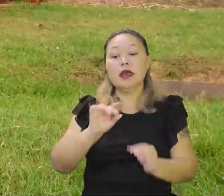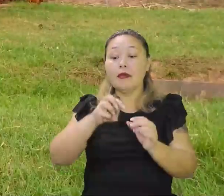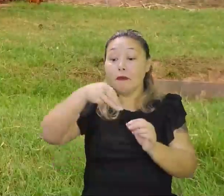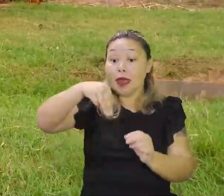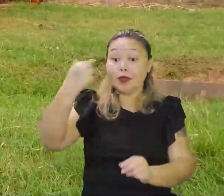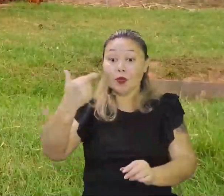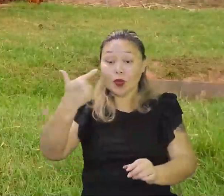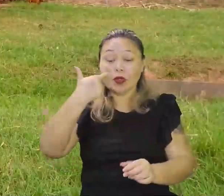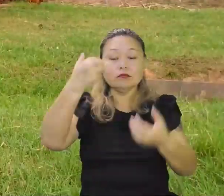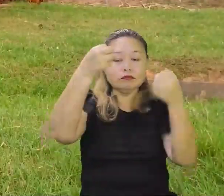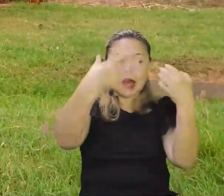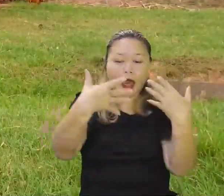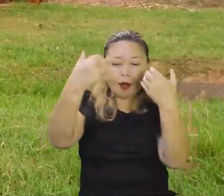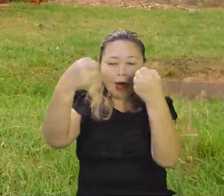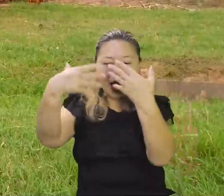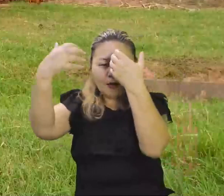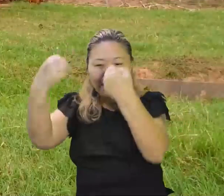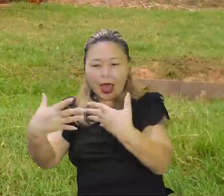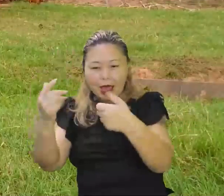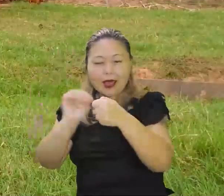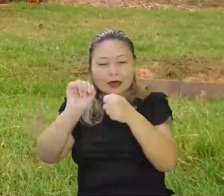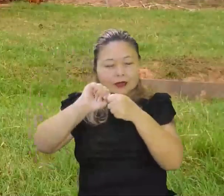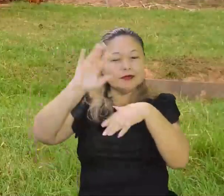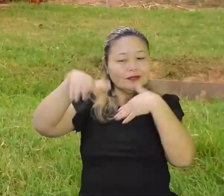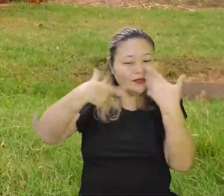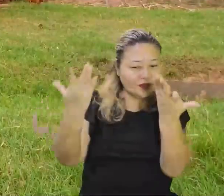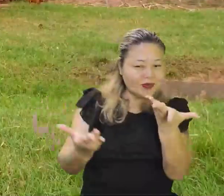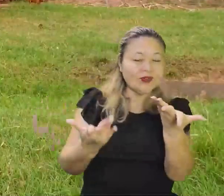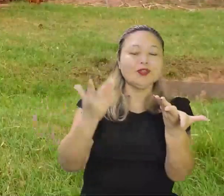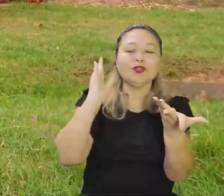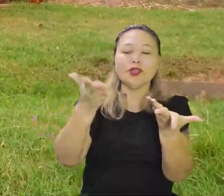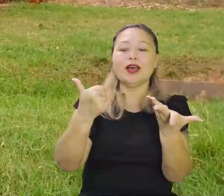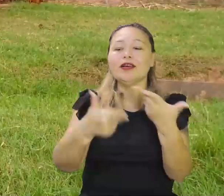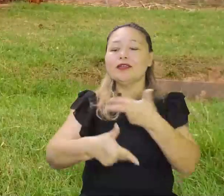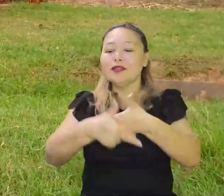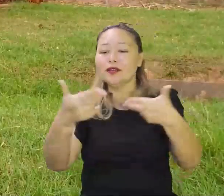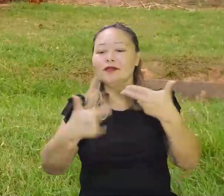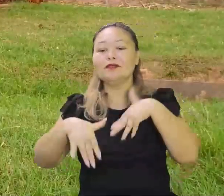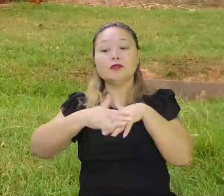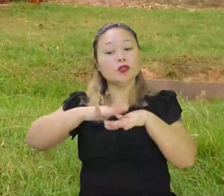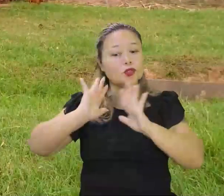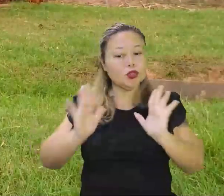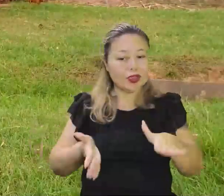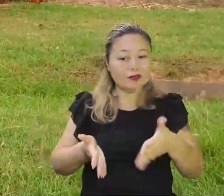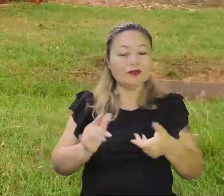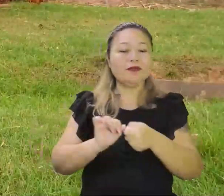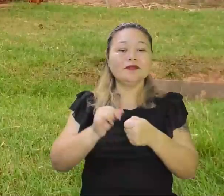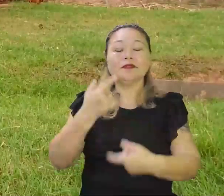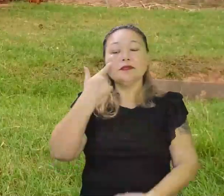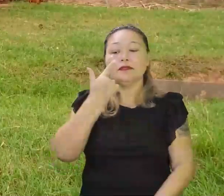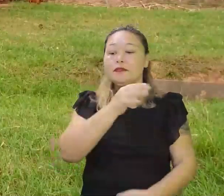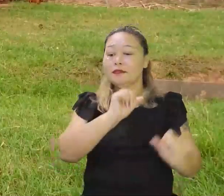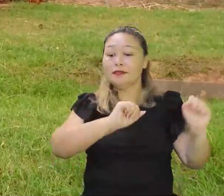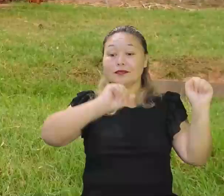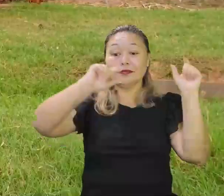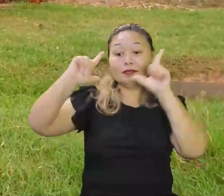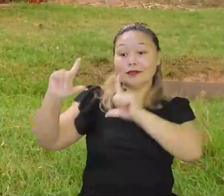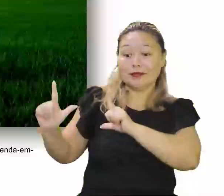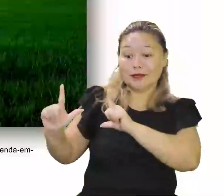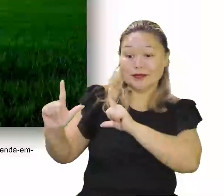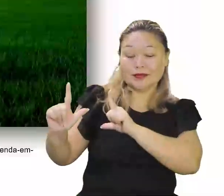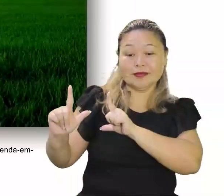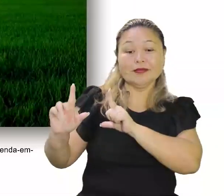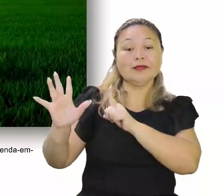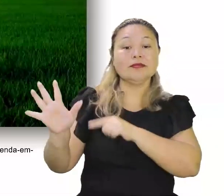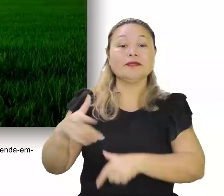Vamos explicar isso direitinho para vocês e já estamos trabalhando a parte da etnomatemática, tá? Olha lá no slide, então. Quando